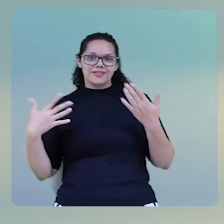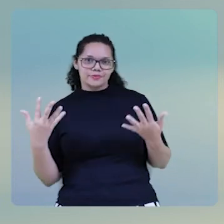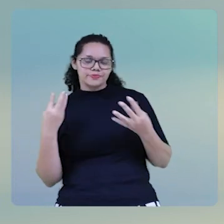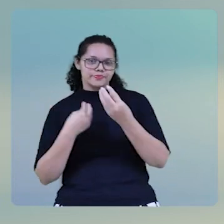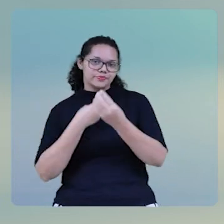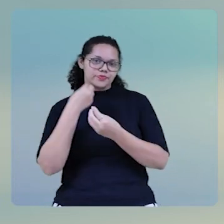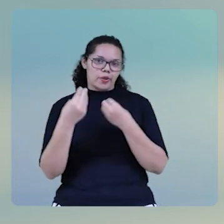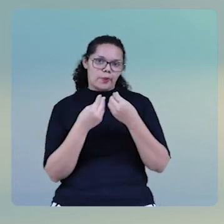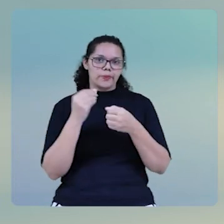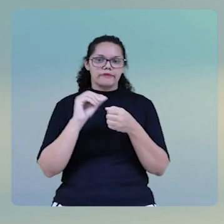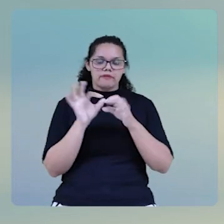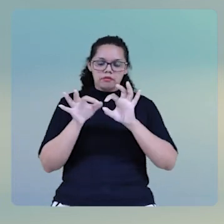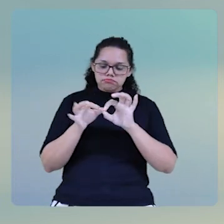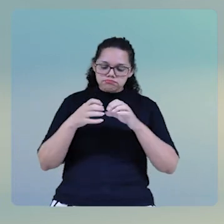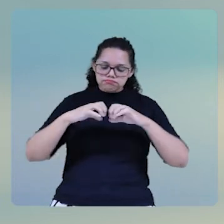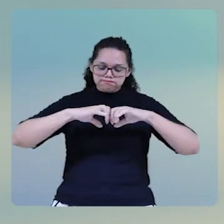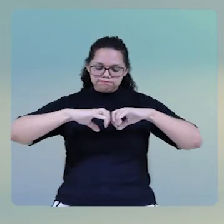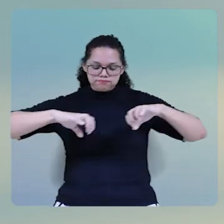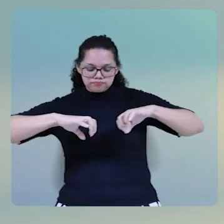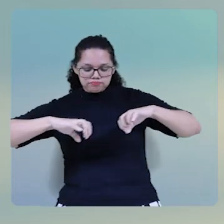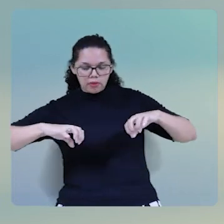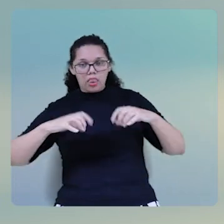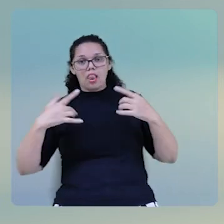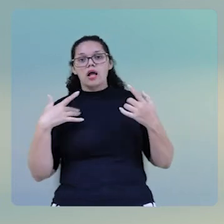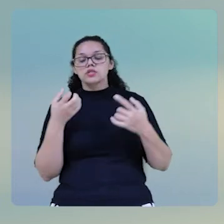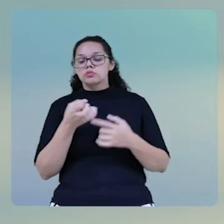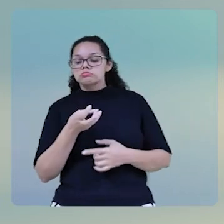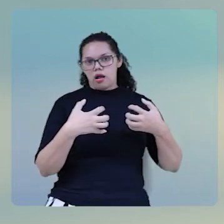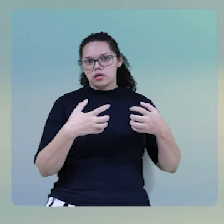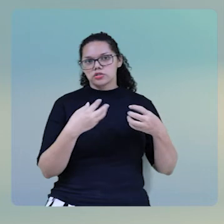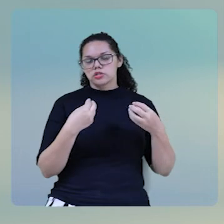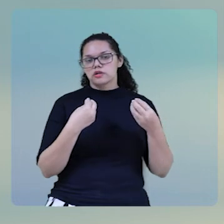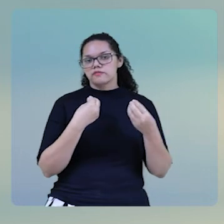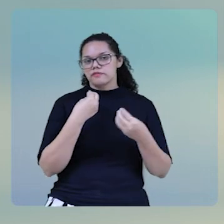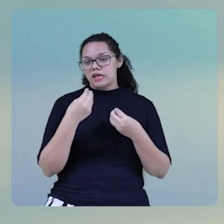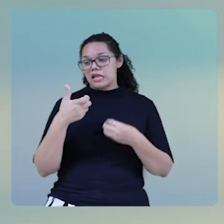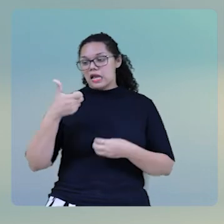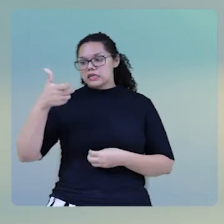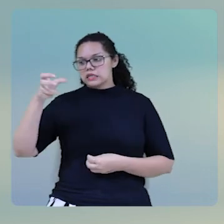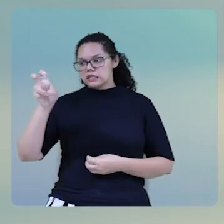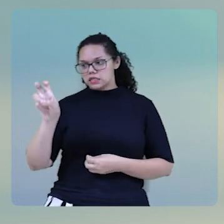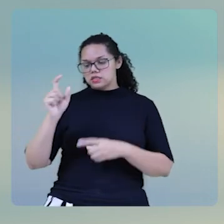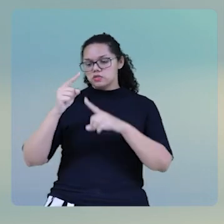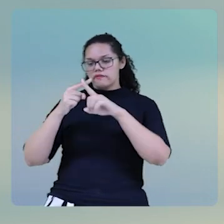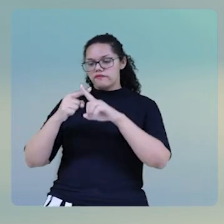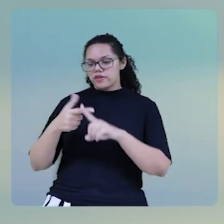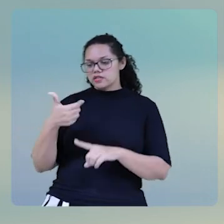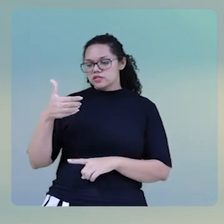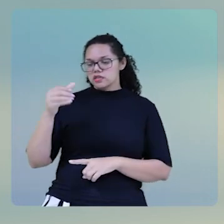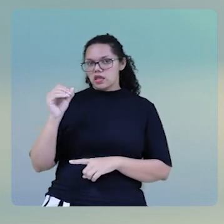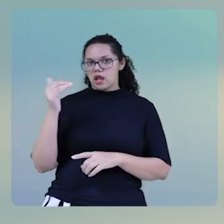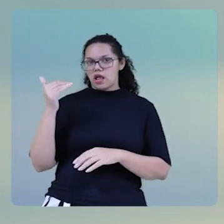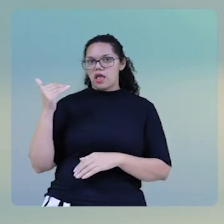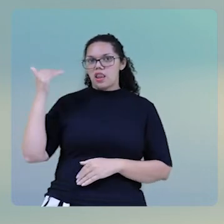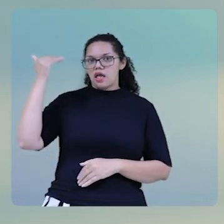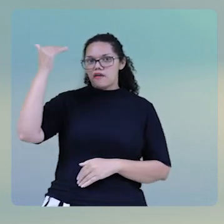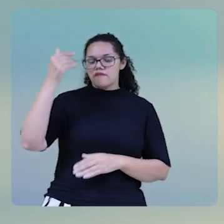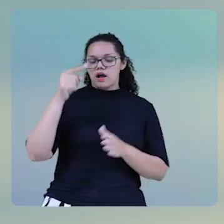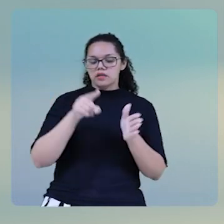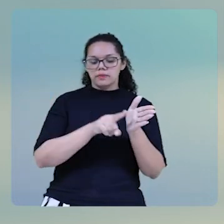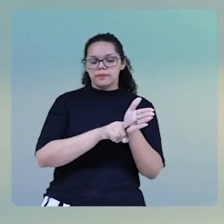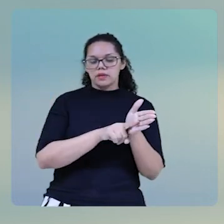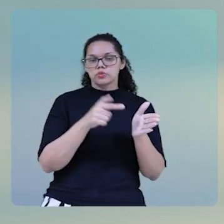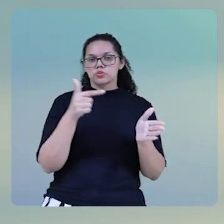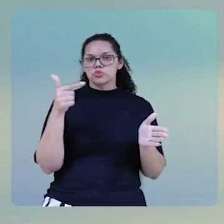fica? Tua força elástica vai ser equivalente a quanto? Vai dar 15 vezes 10 elevado a menos 2